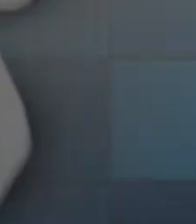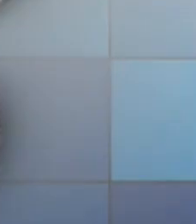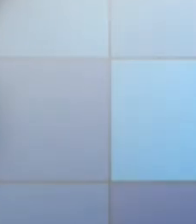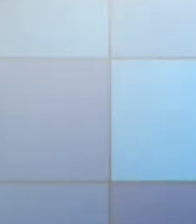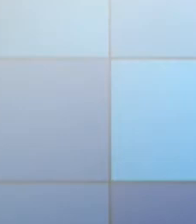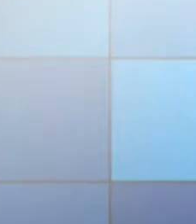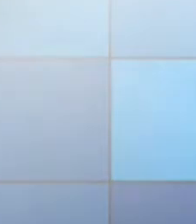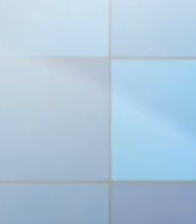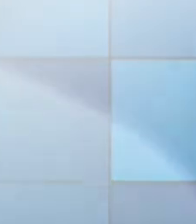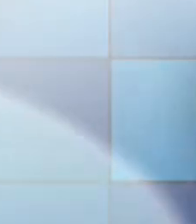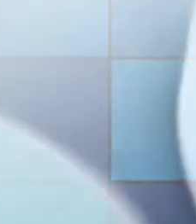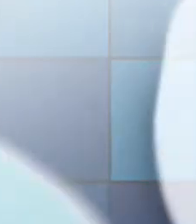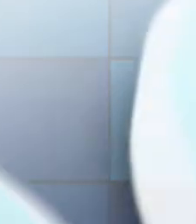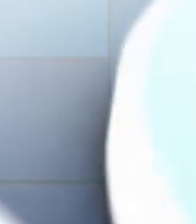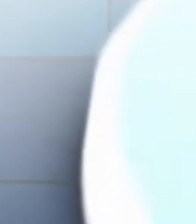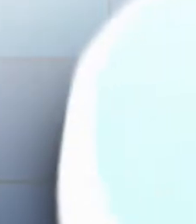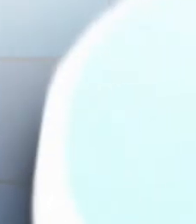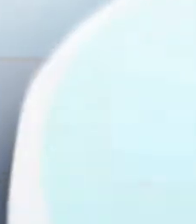a